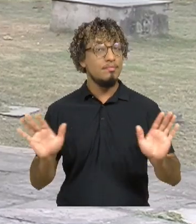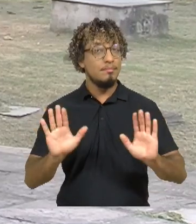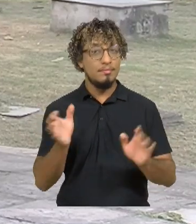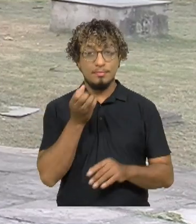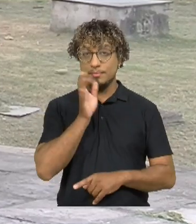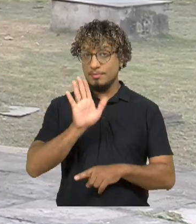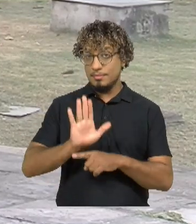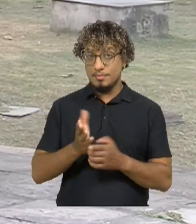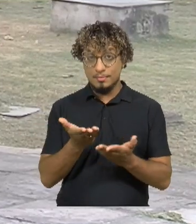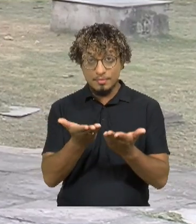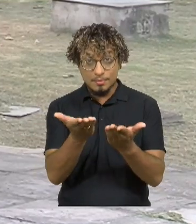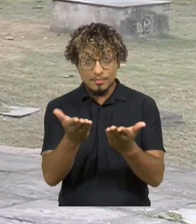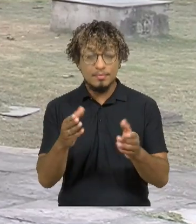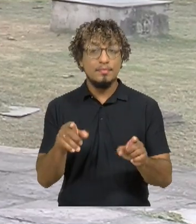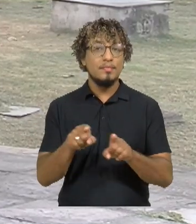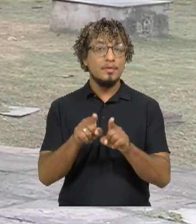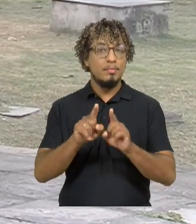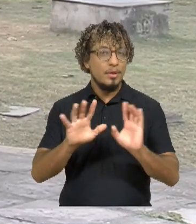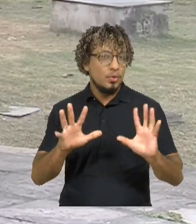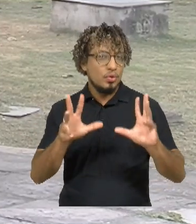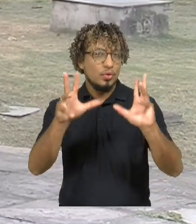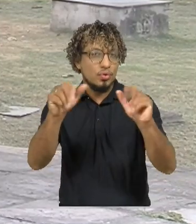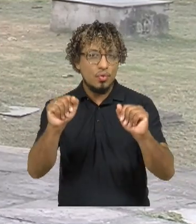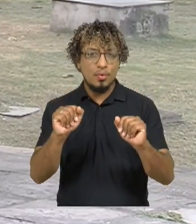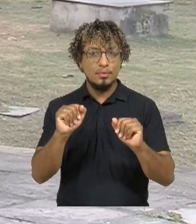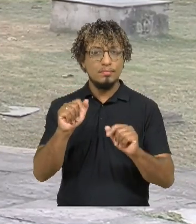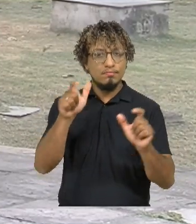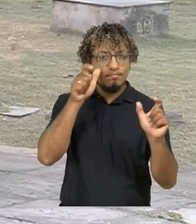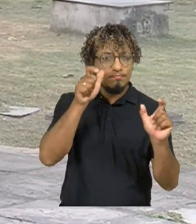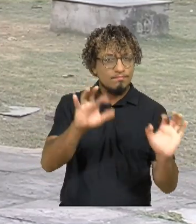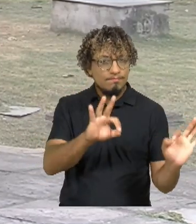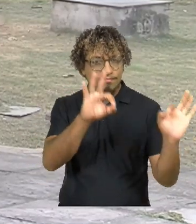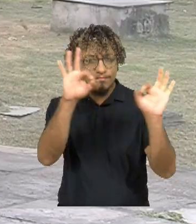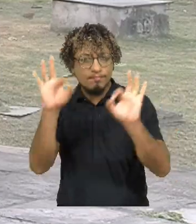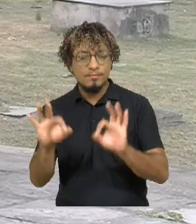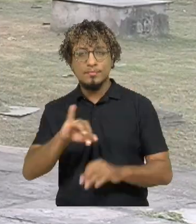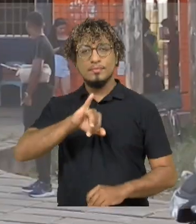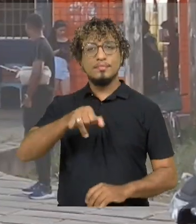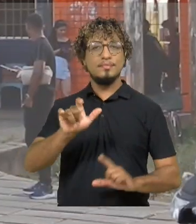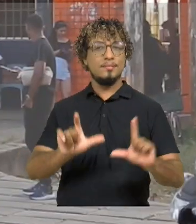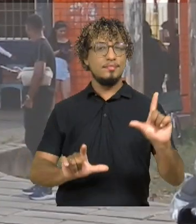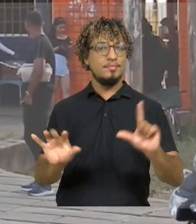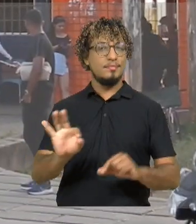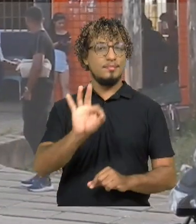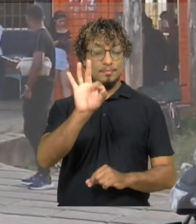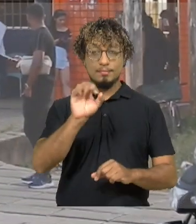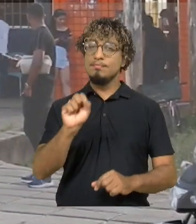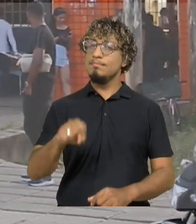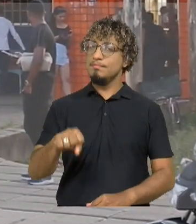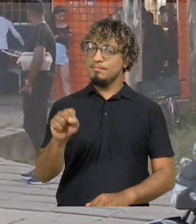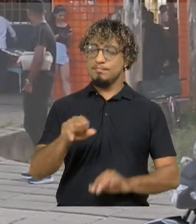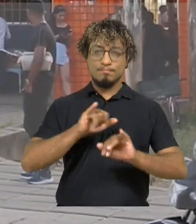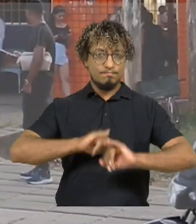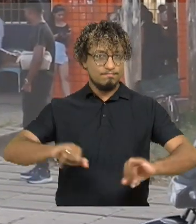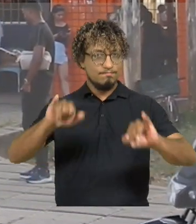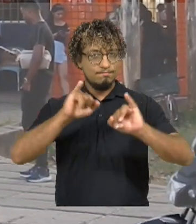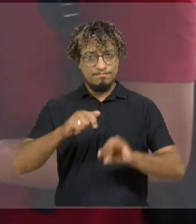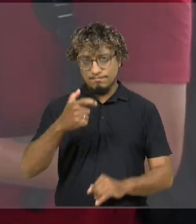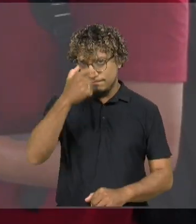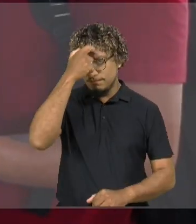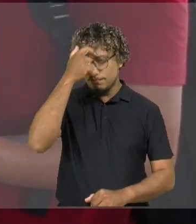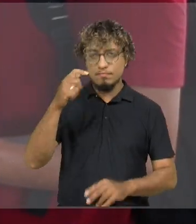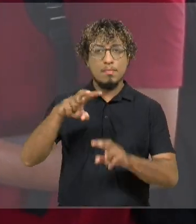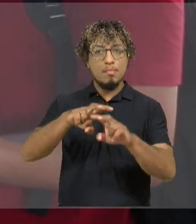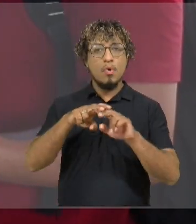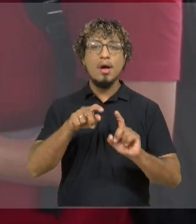Olá, boa tarde a você, boa tarde também a todos que nos assistem aí pelo JTV UFMA. É isso mesmo, essa campanha de conscientização aqui em